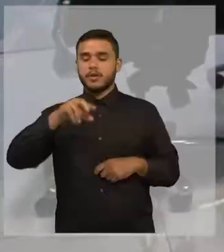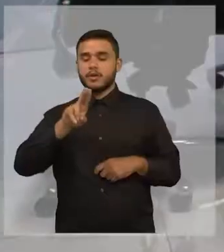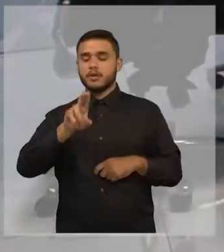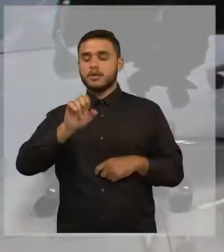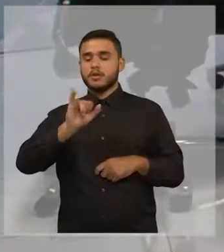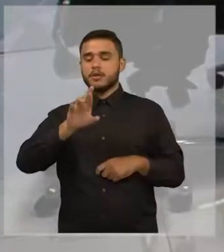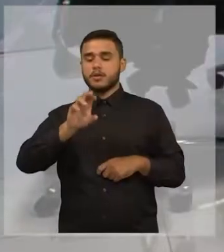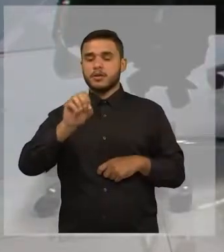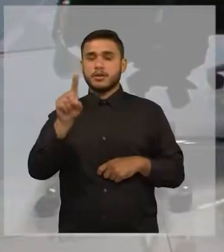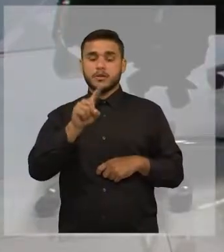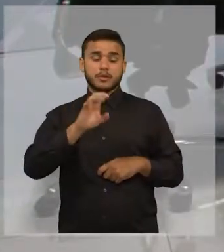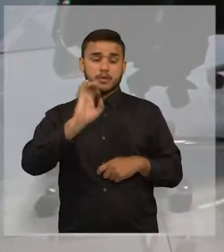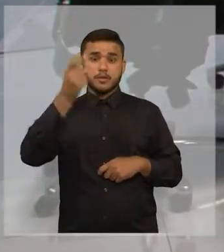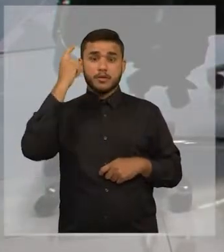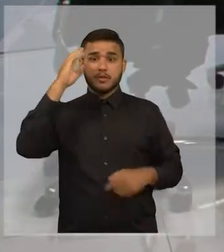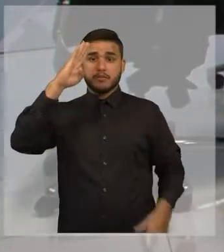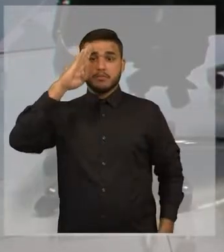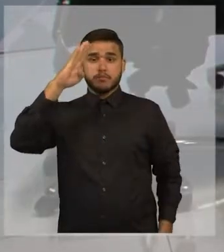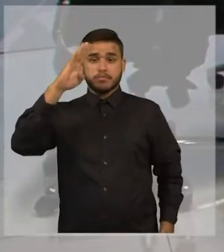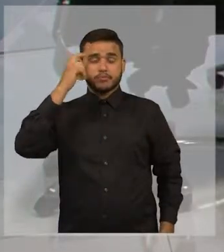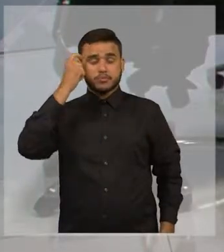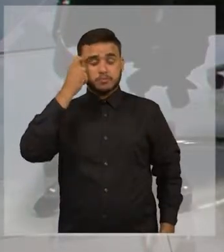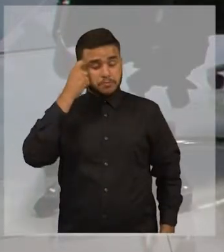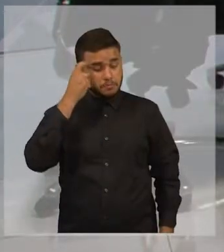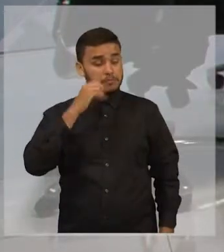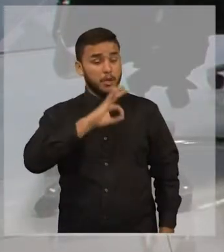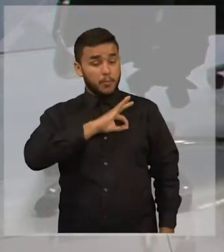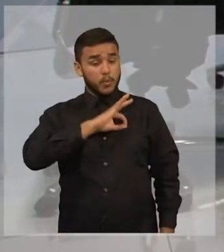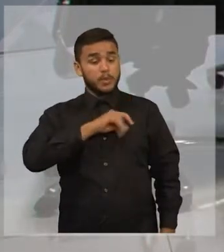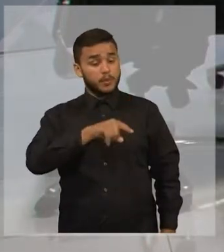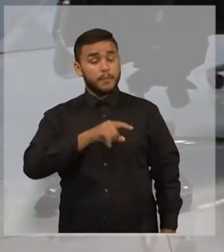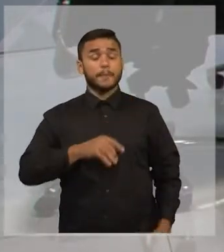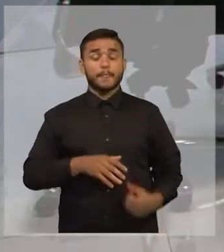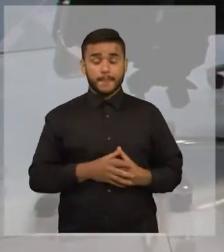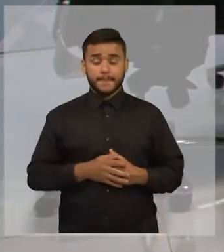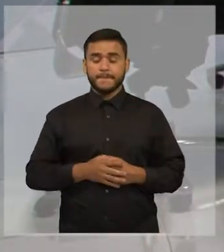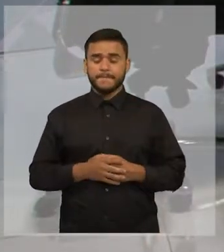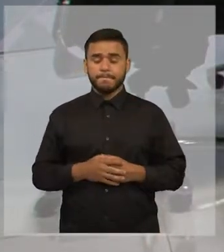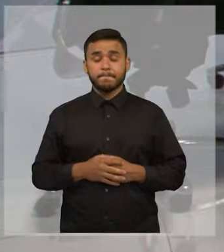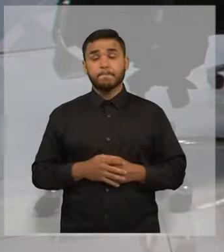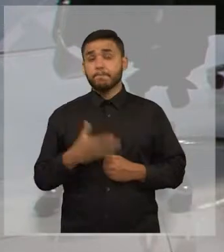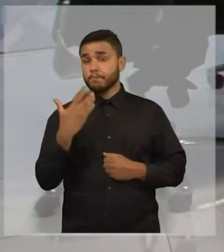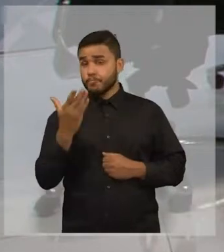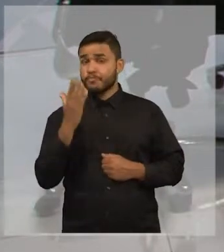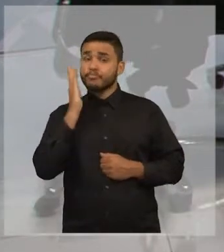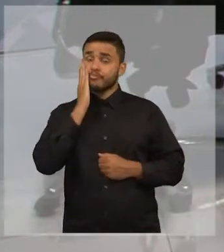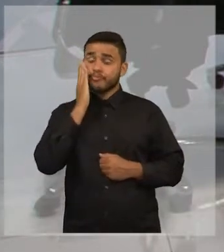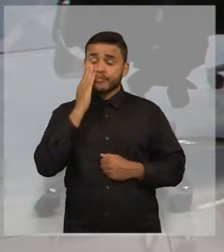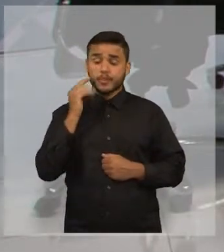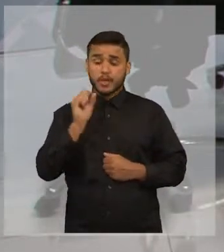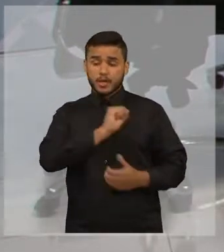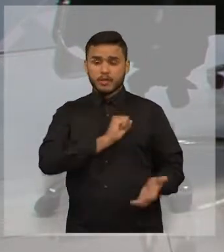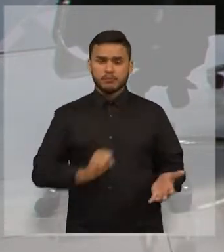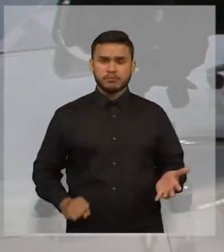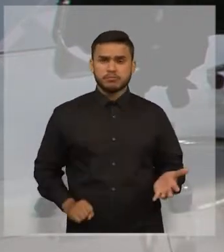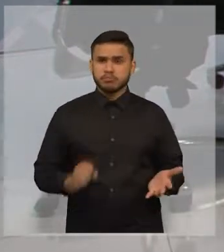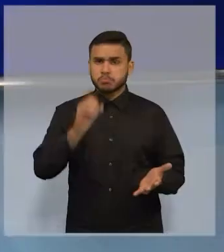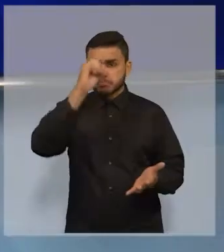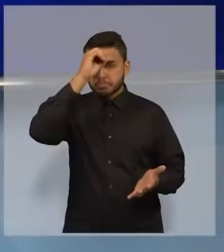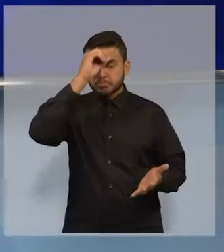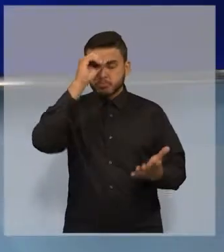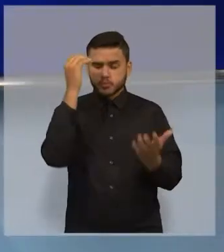motorista, assessor, faz tudo, 1001 utilidades. Ex-militar, né, da Polícia Militar. Ex-militar da Polícia, porque, segundo a